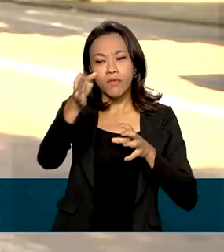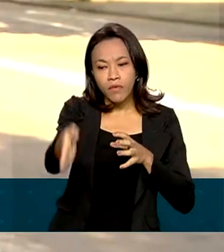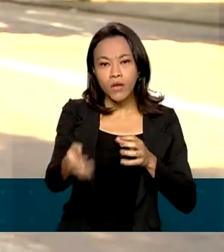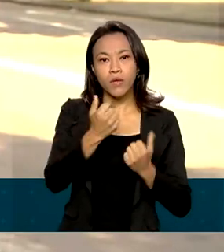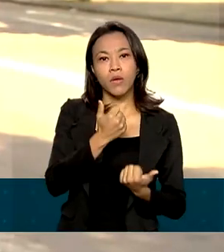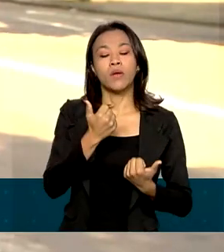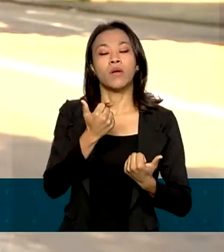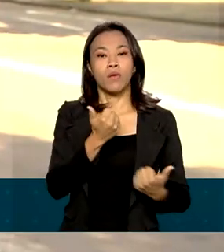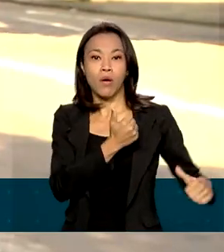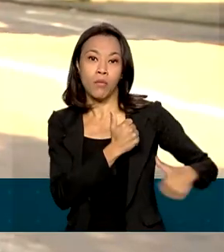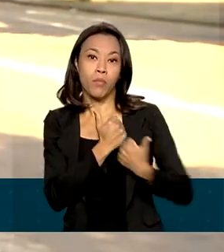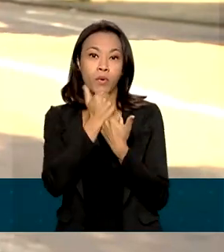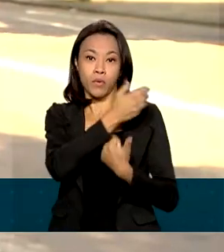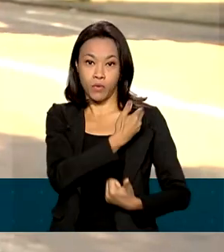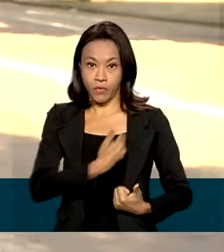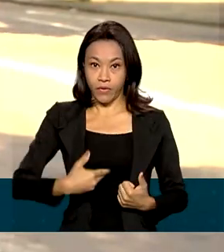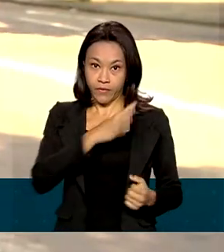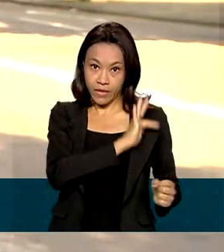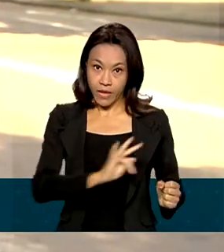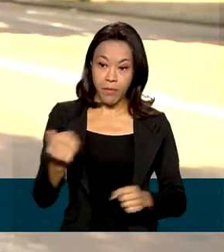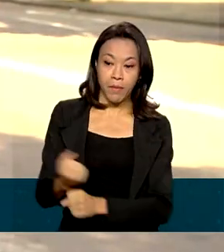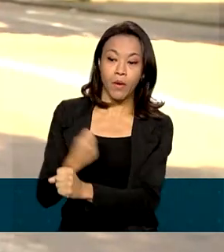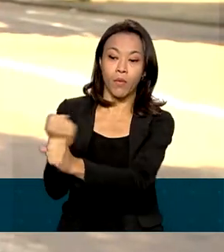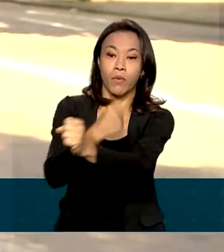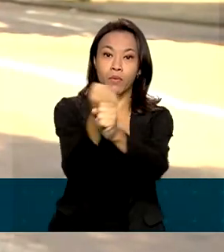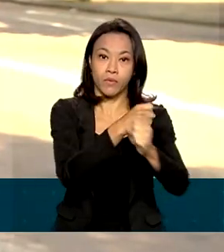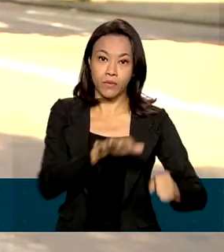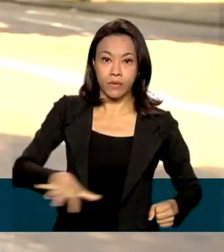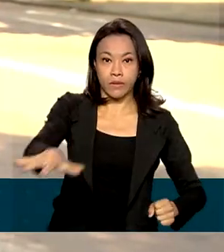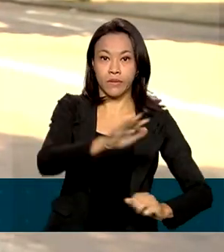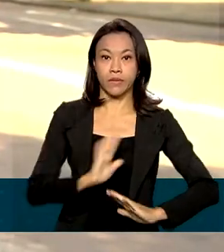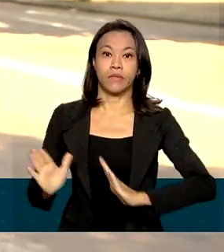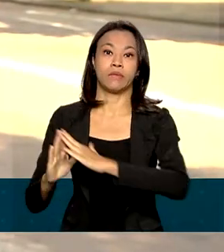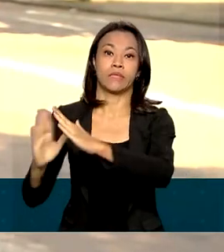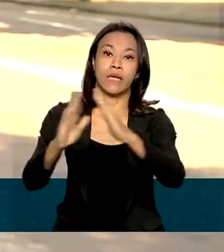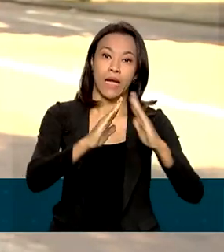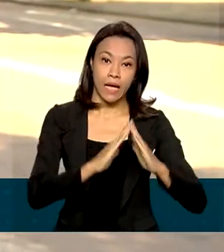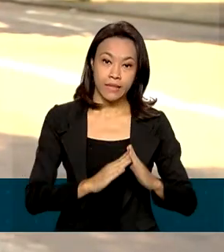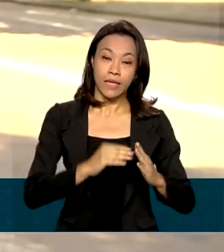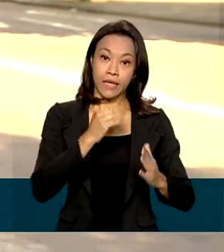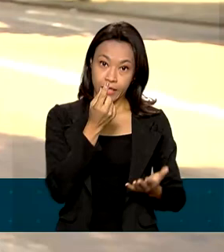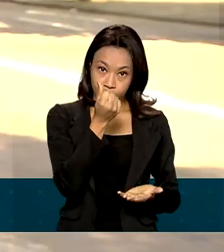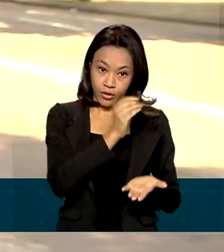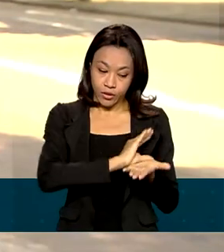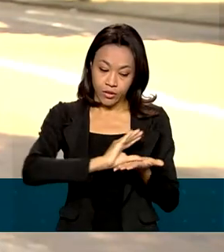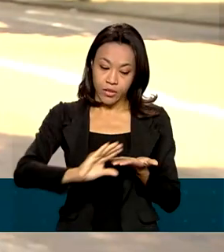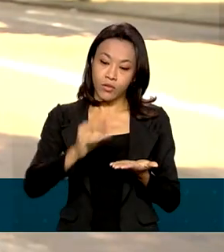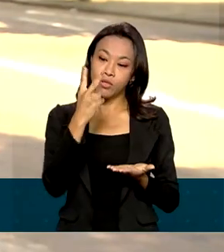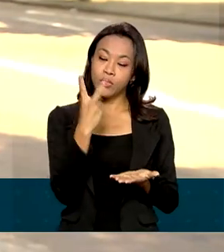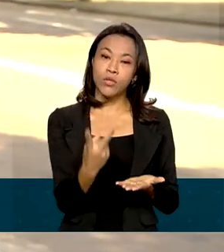construção de casas populares no município de Angra dos Reis. Esse repasse de